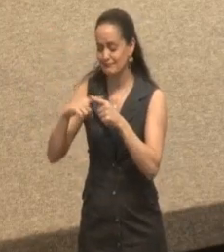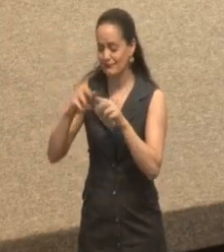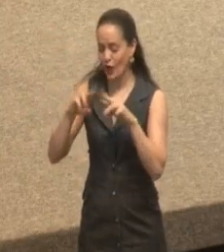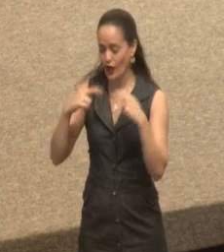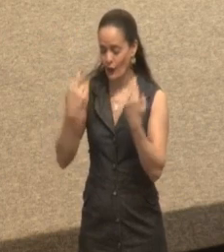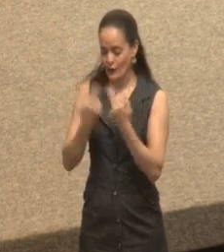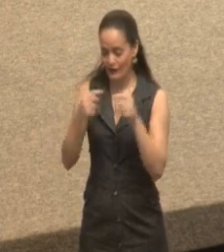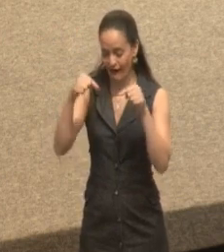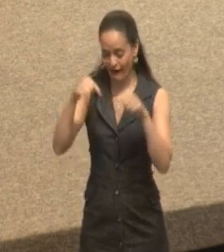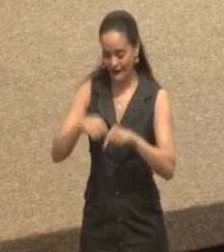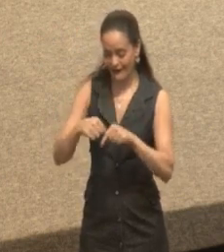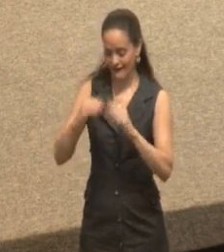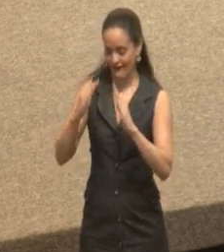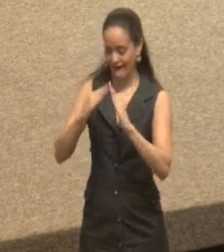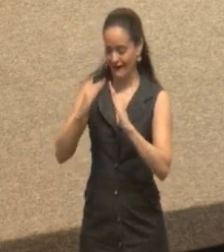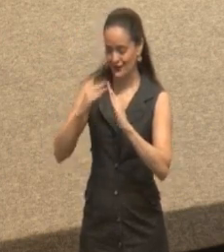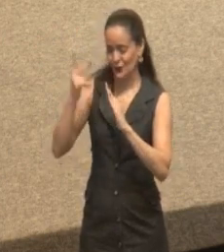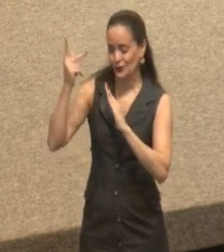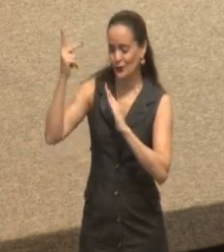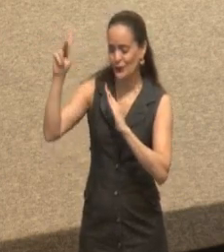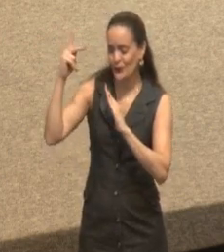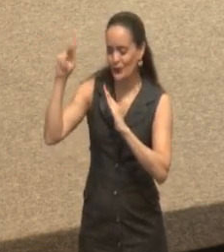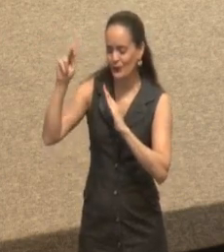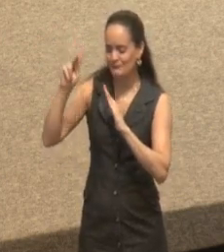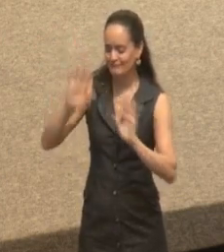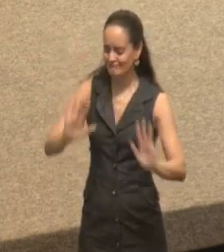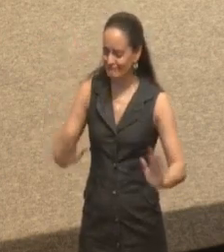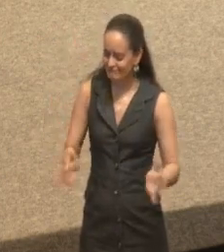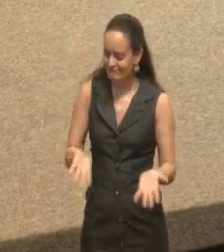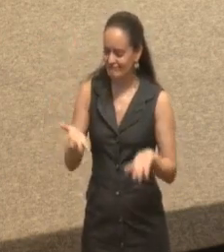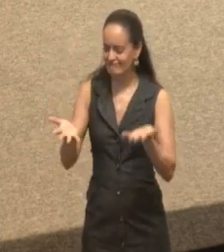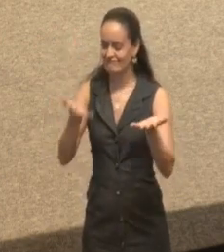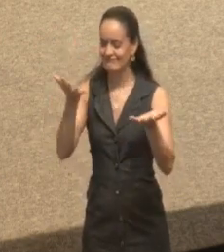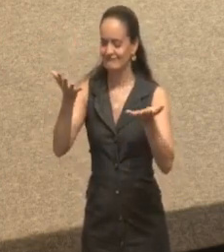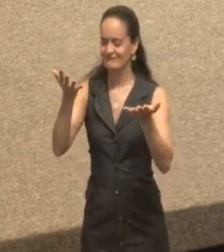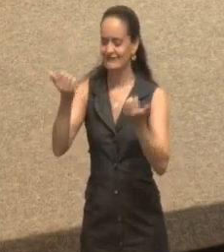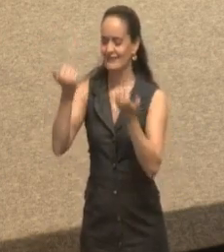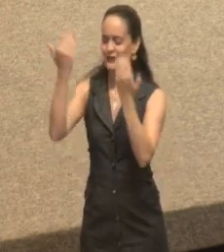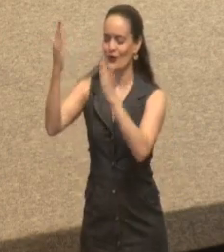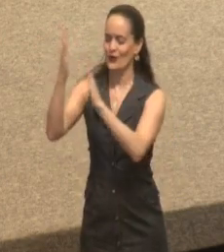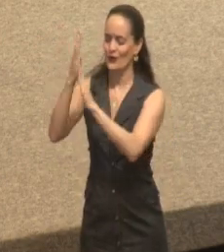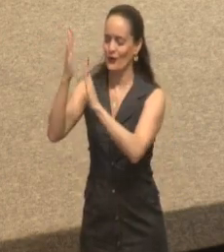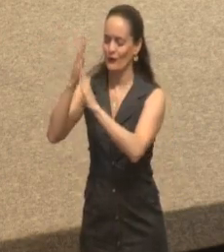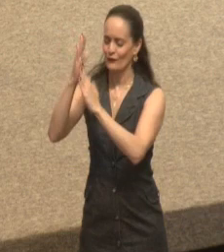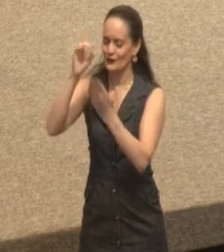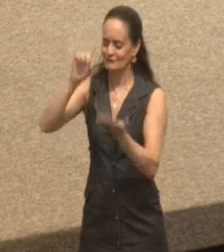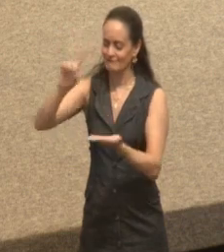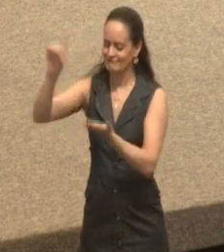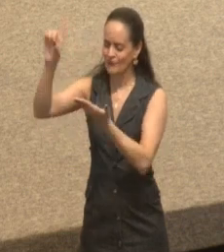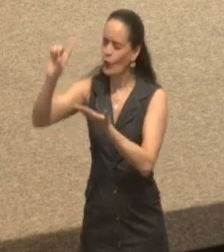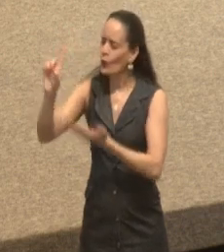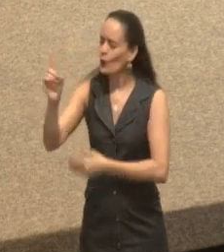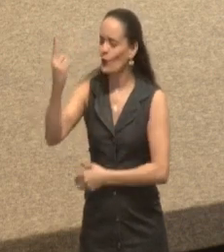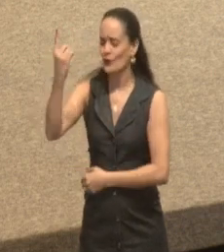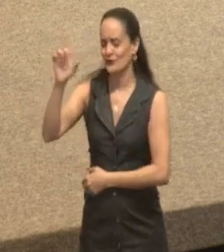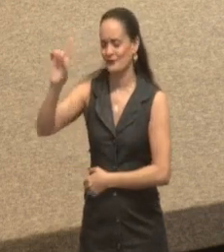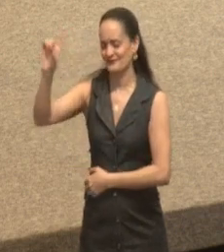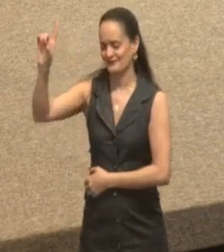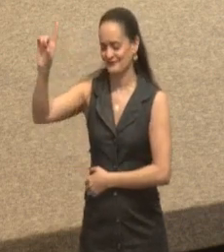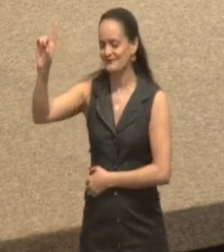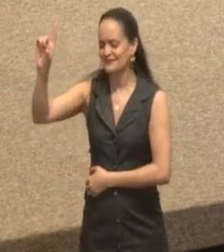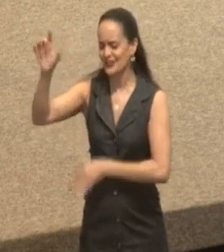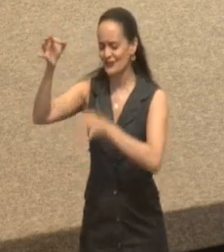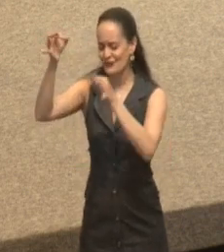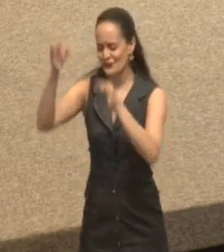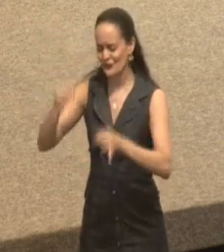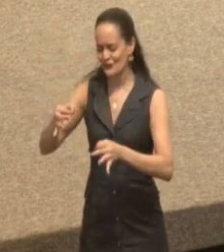povo na Tua casa, para exaltar ao Senhor, render louvores a Ti, o único Deus, digno